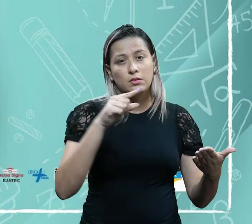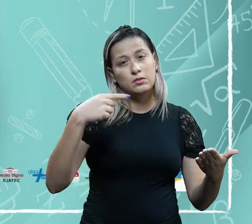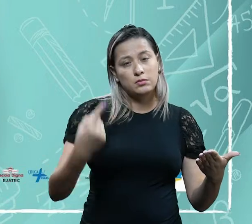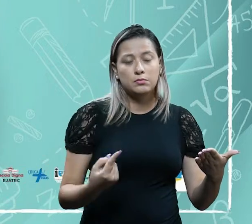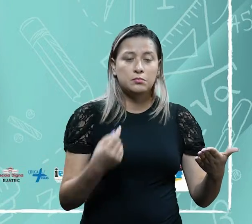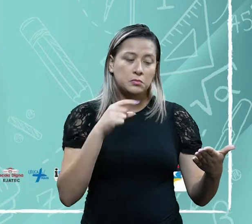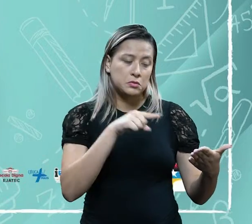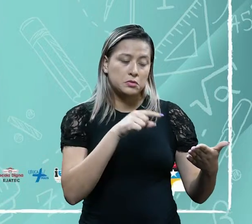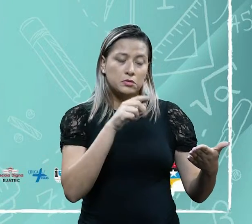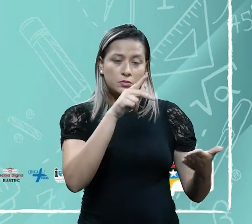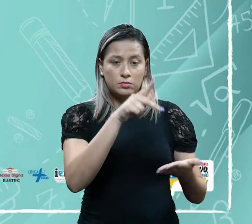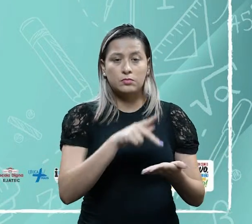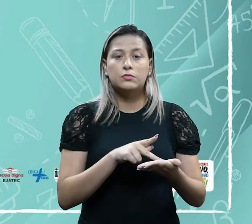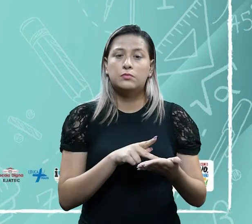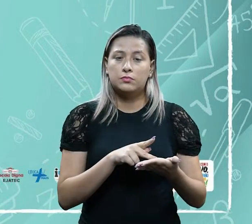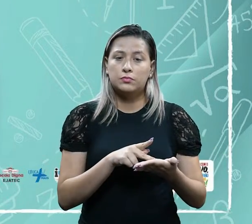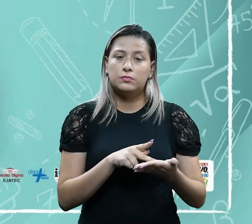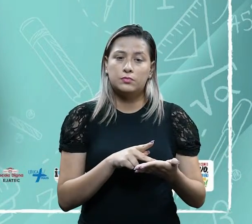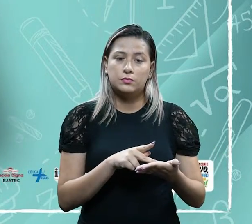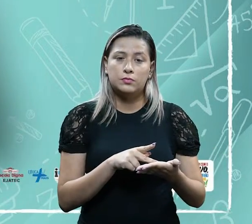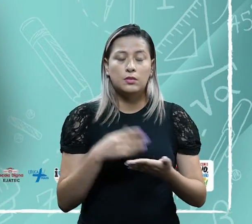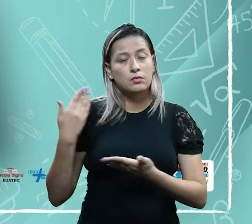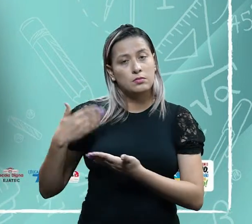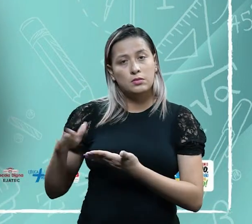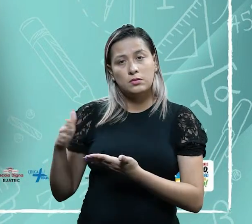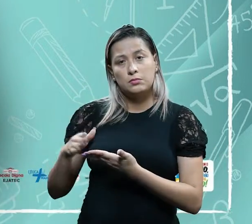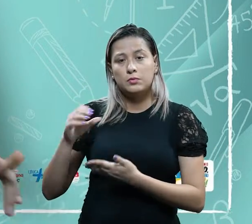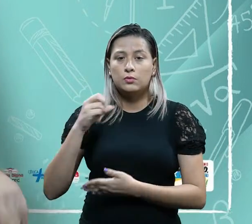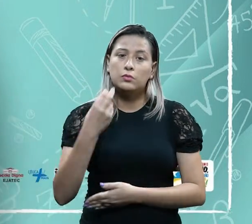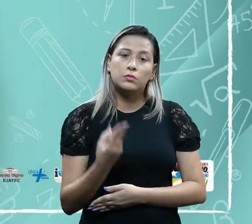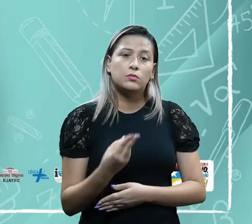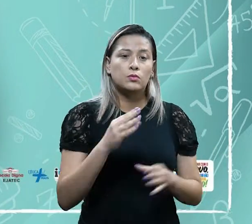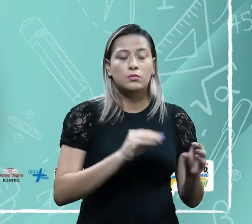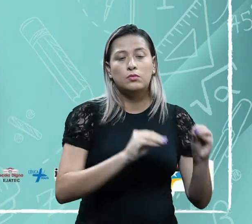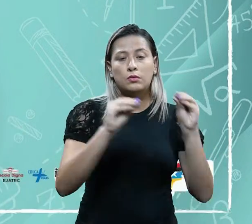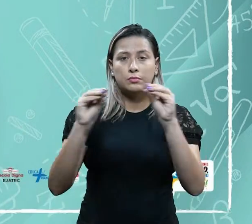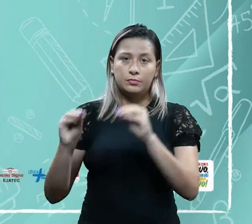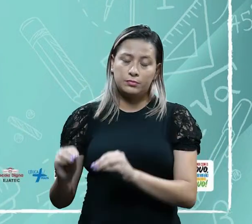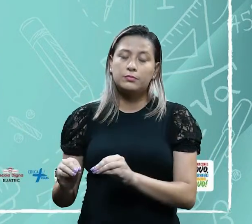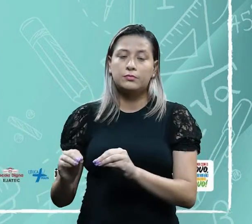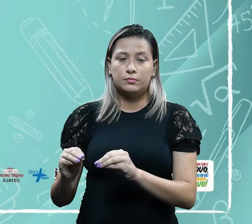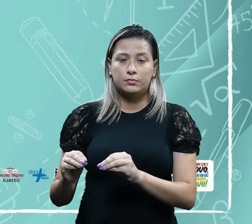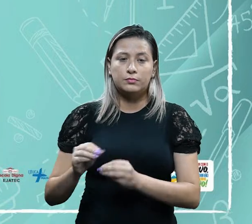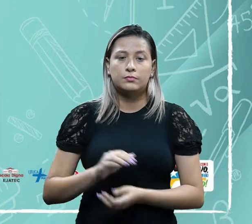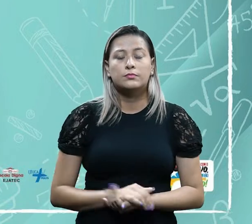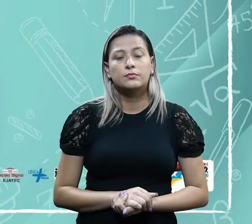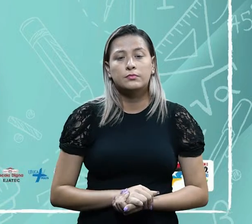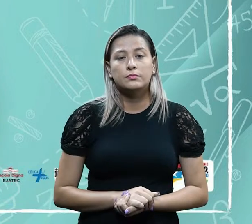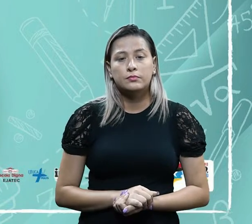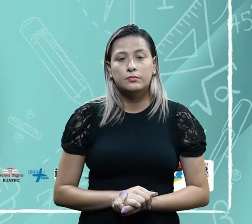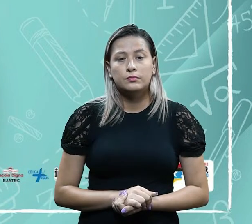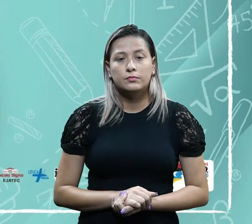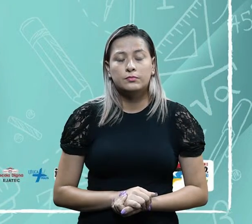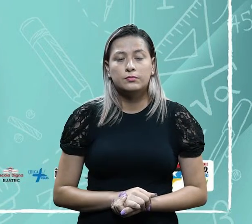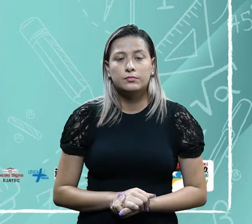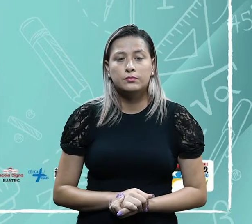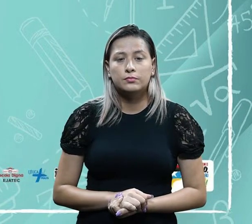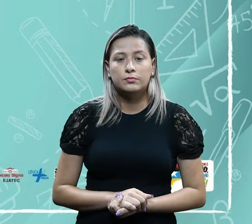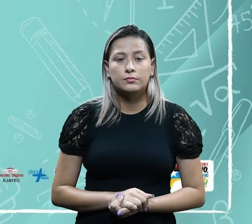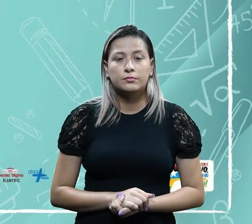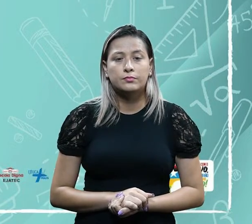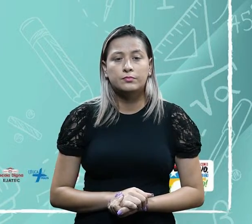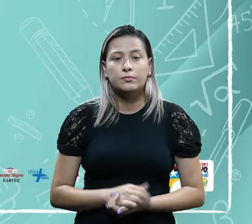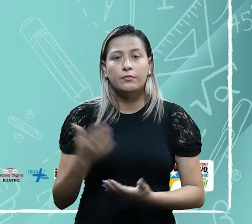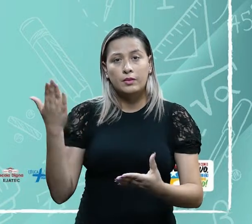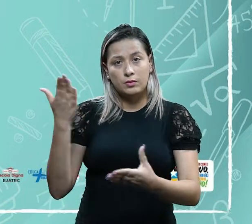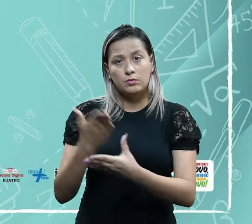verificar se de fato aquele arquivo ele vai ser eliminado ou ele vai passar, né, justamente para ser recolhido